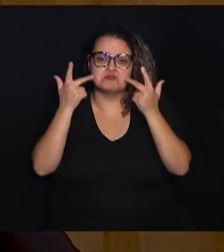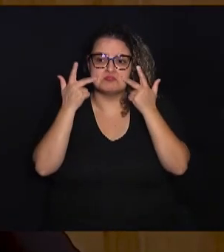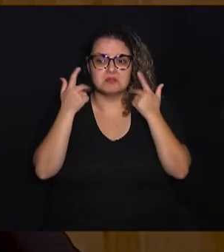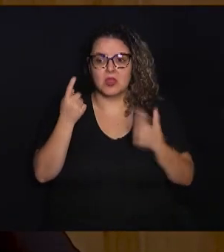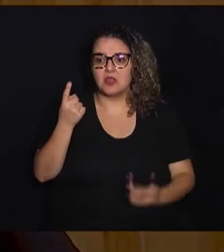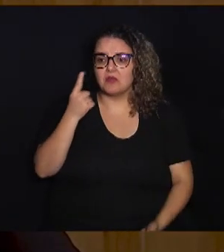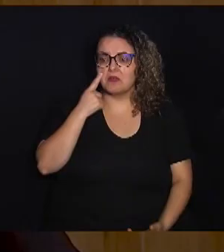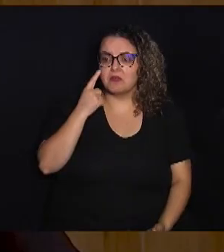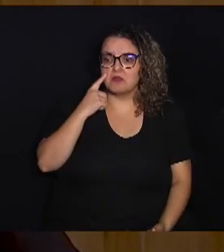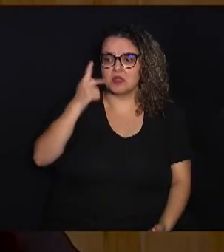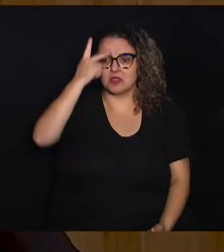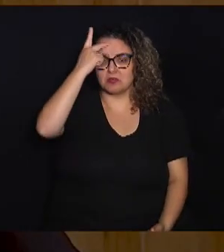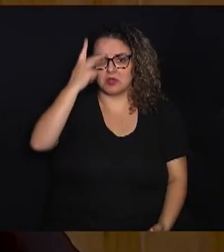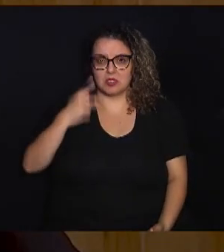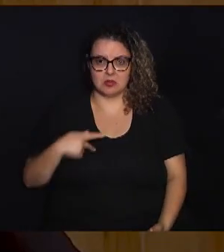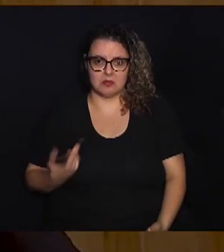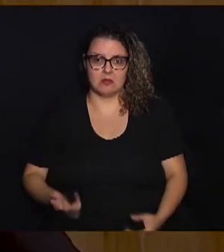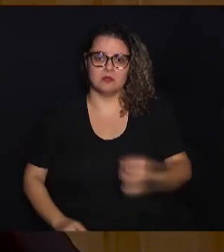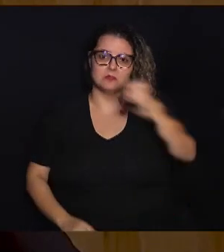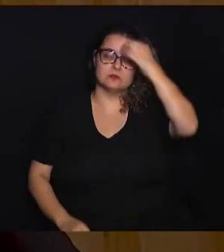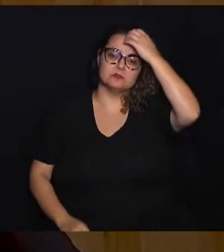pela própria